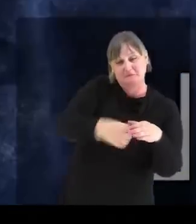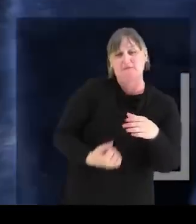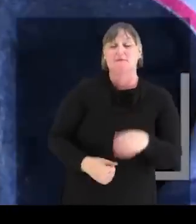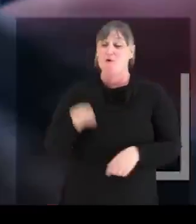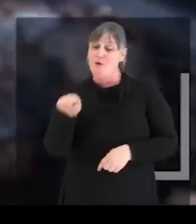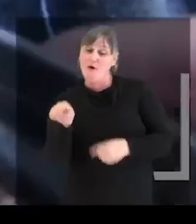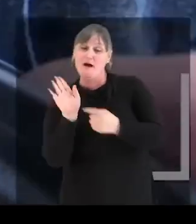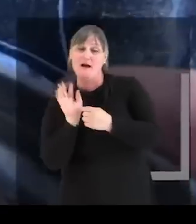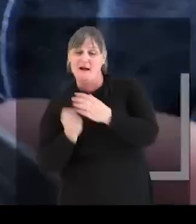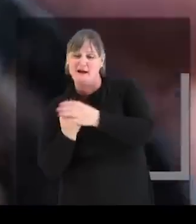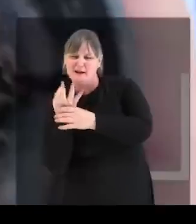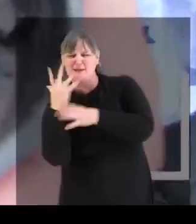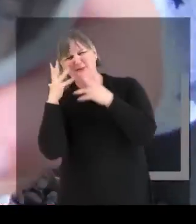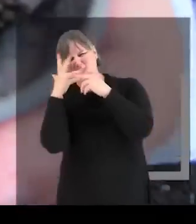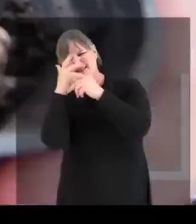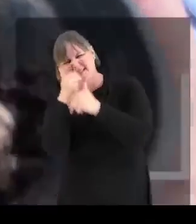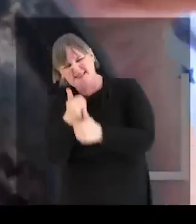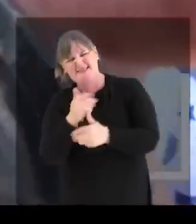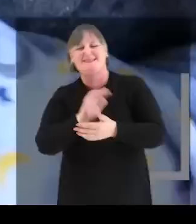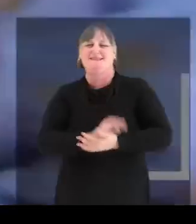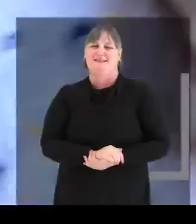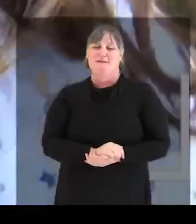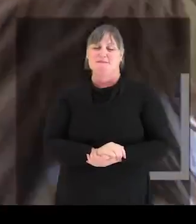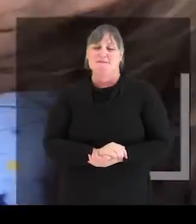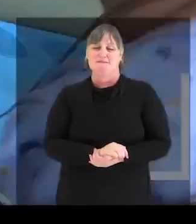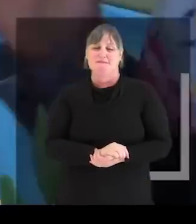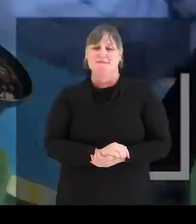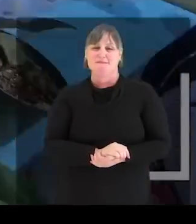E olha essa daqui, gente, é muito bonitinha, mas ela pica.